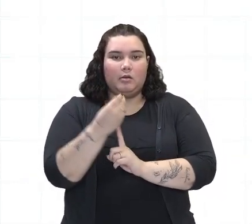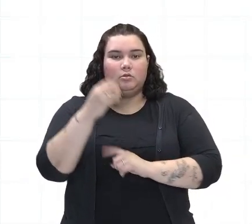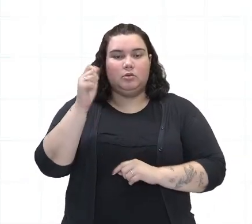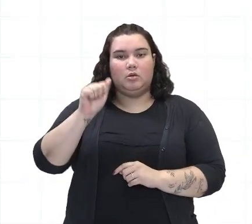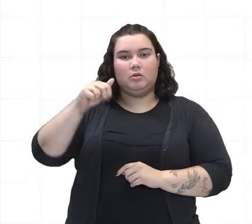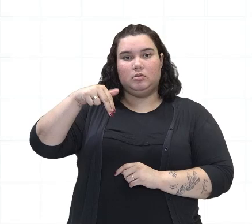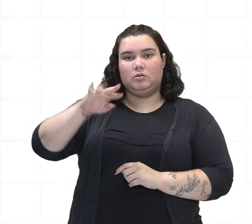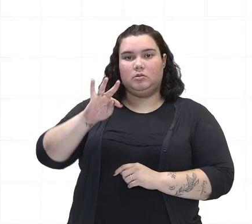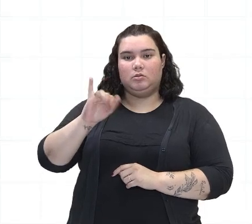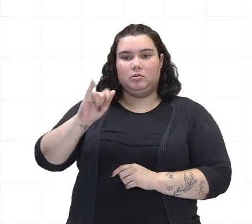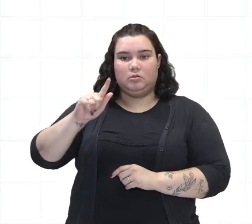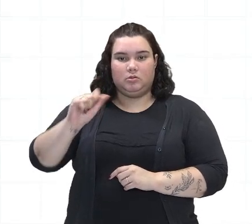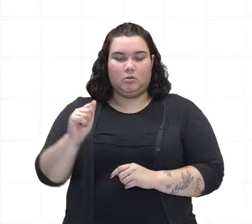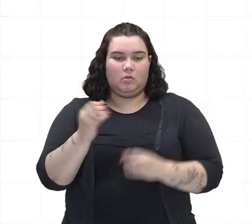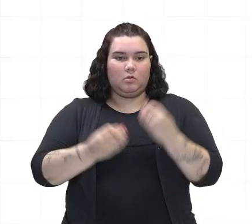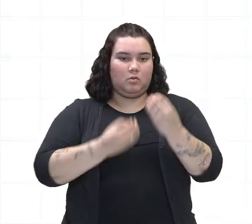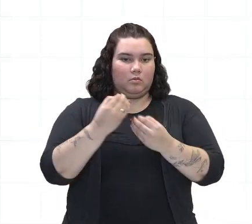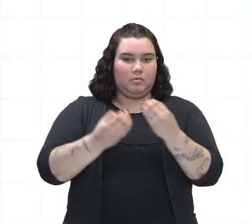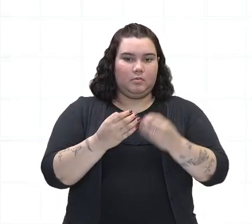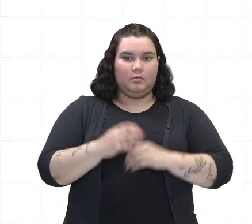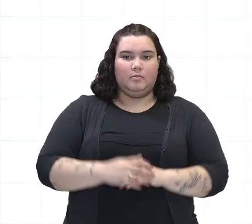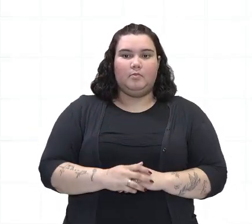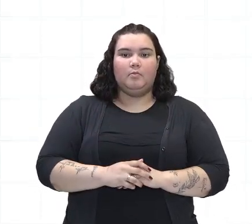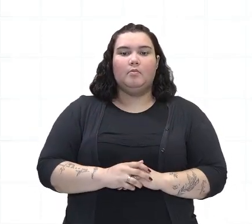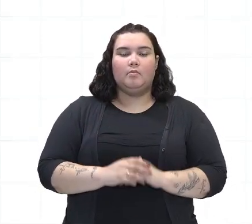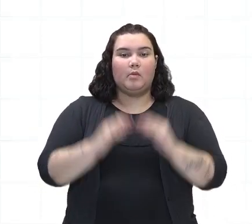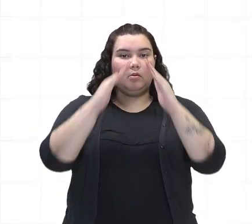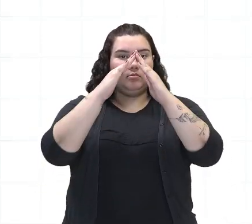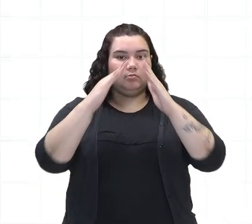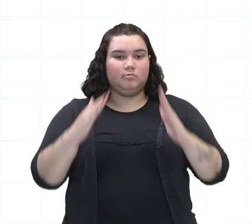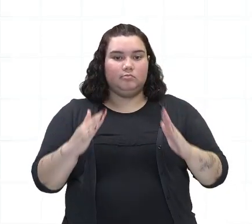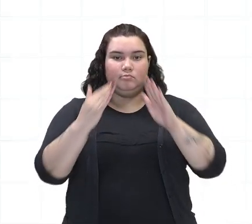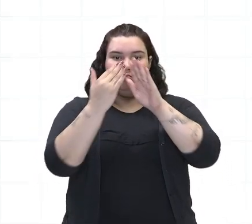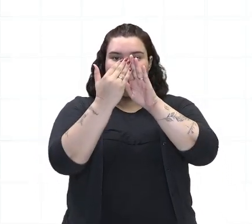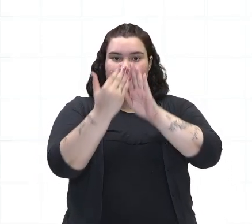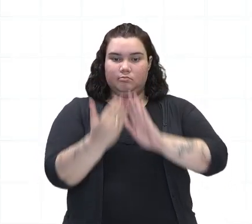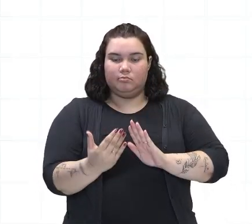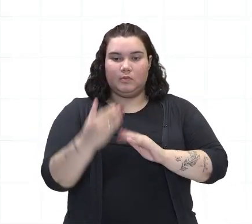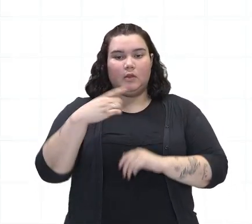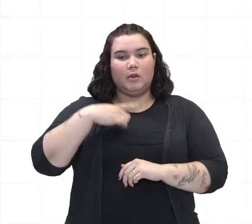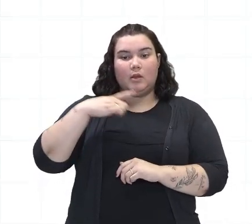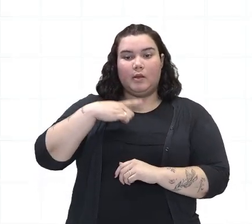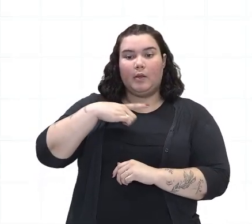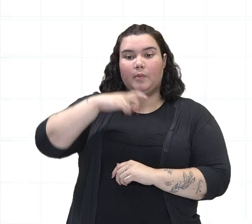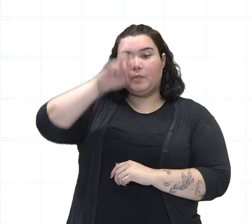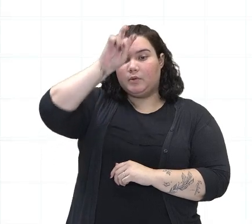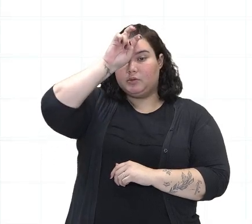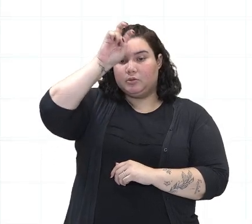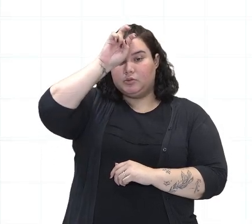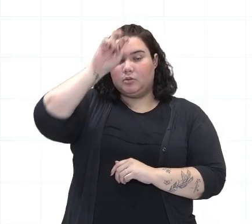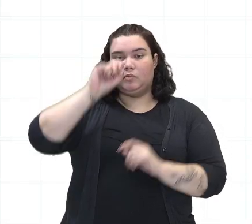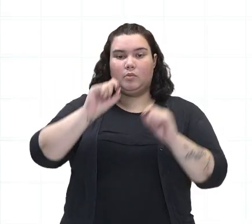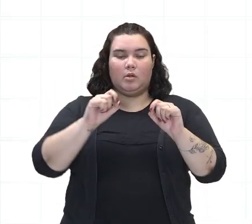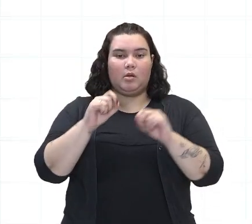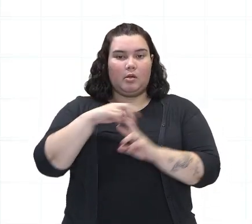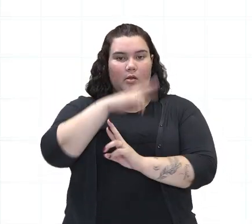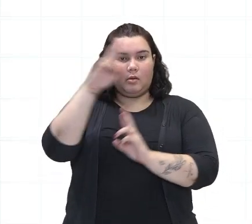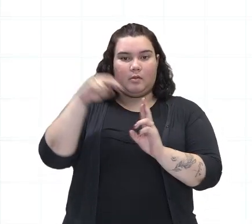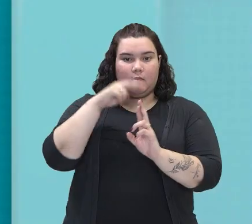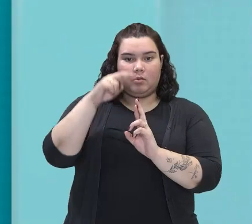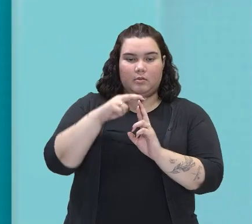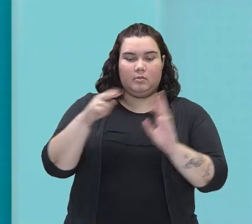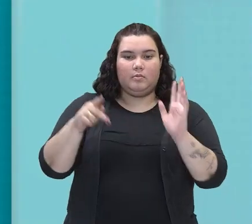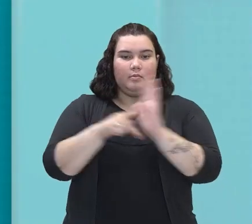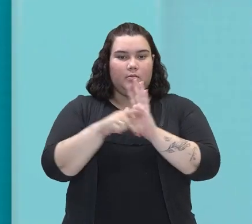aconteceu? As pirâmides egípcias, né? A gente sabe que no Egito uma grande referência da